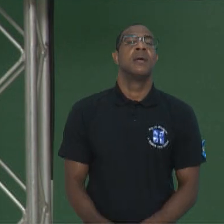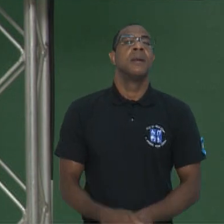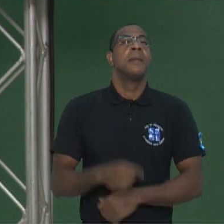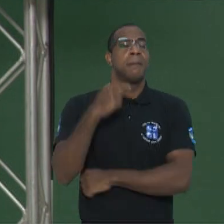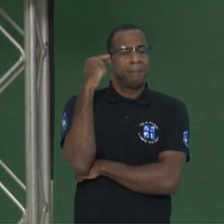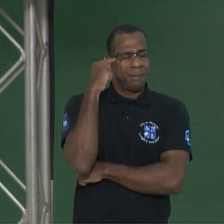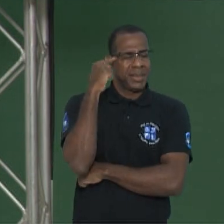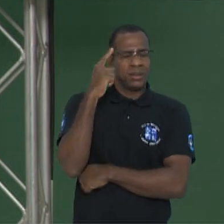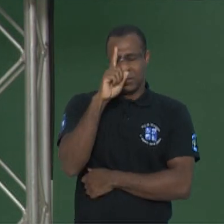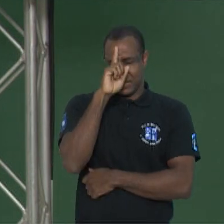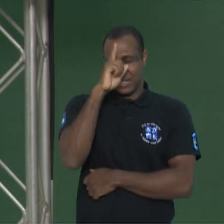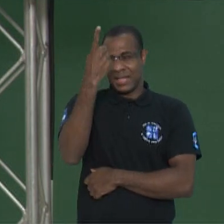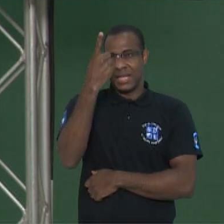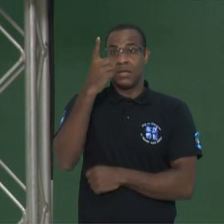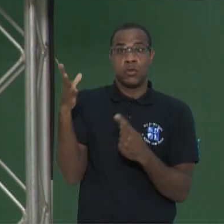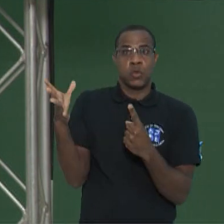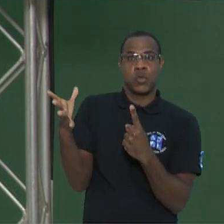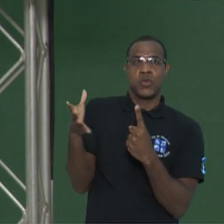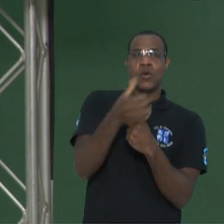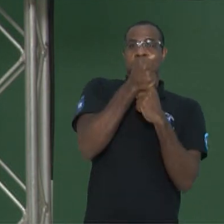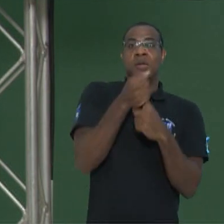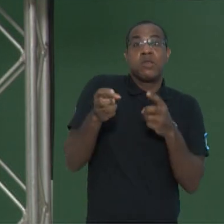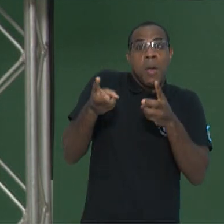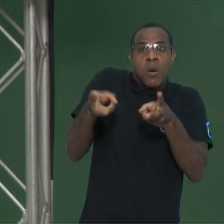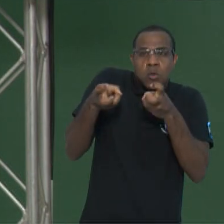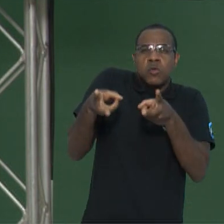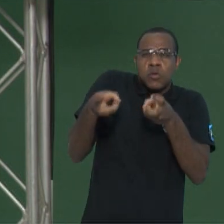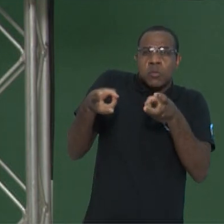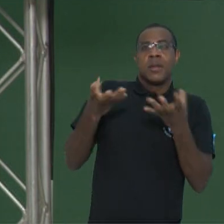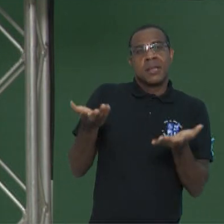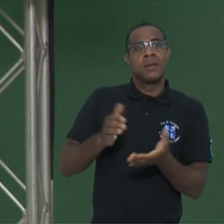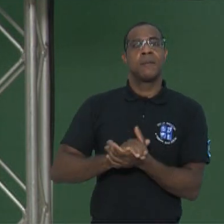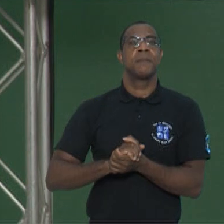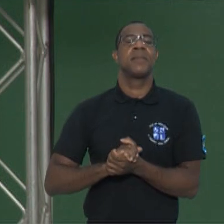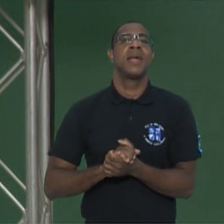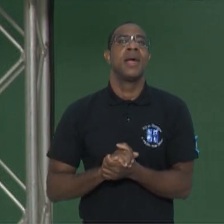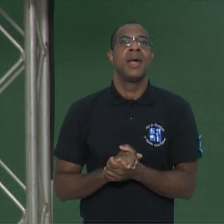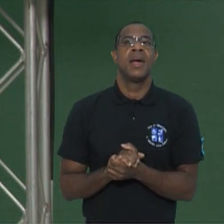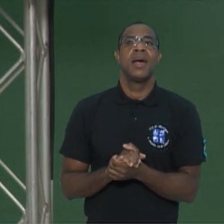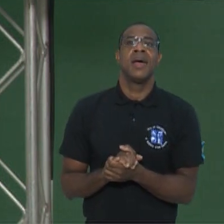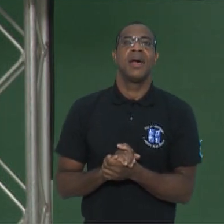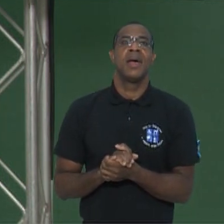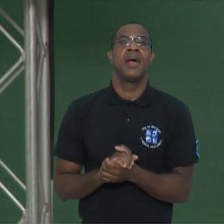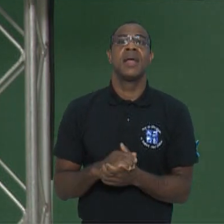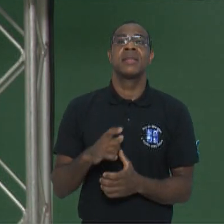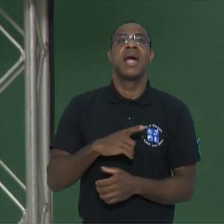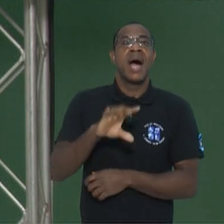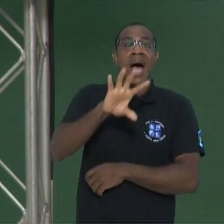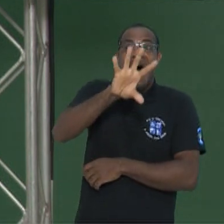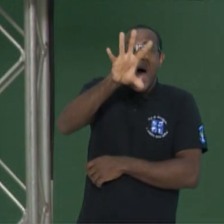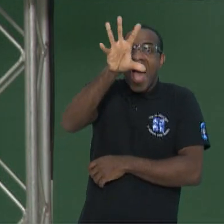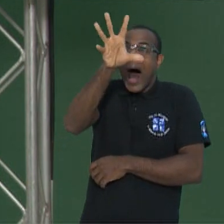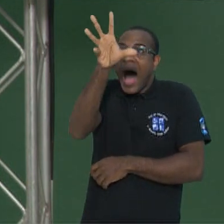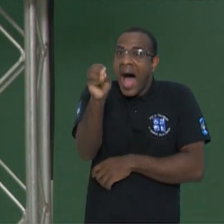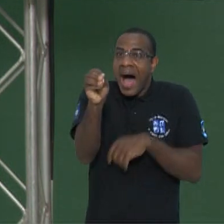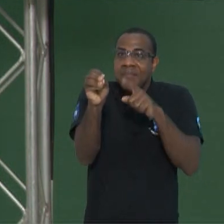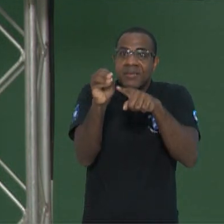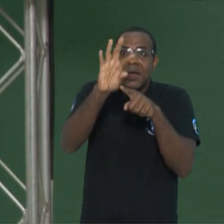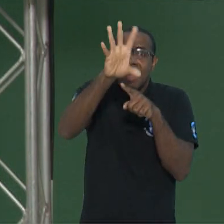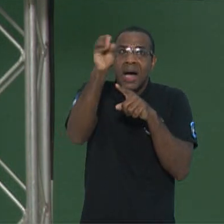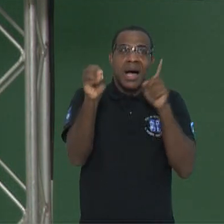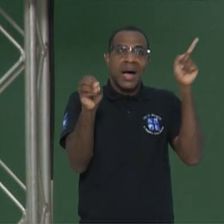pensando nessa ideia de dominação e exploração, existiu algo assim em relação à África que foi